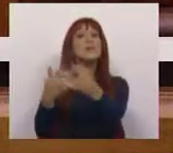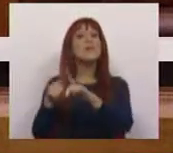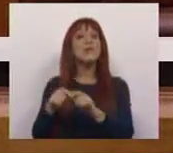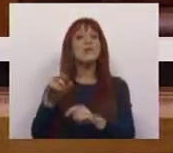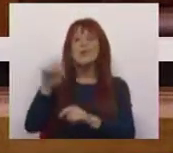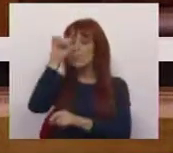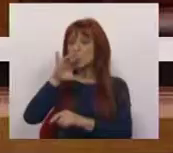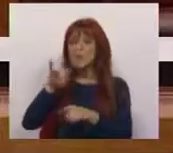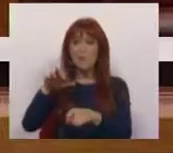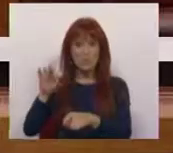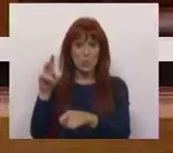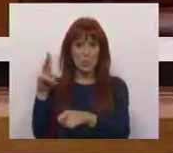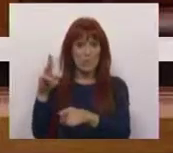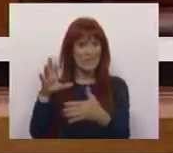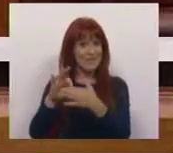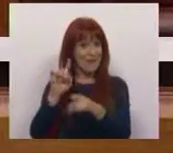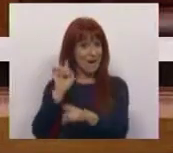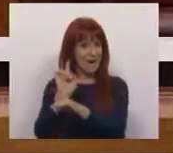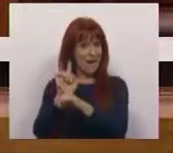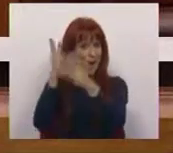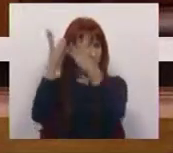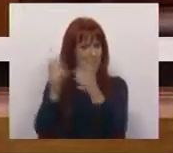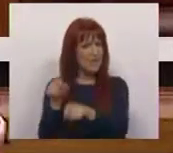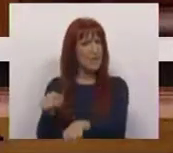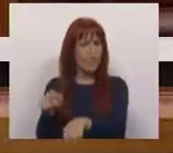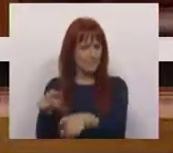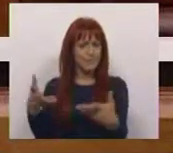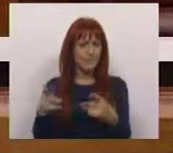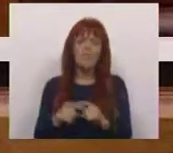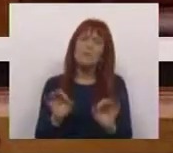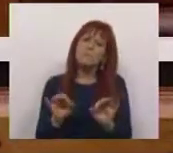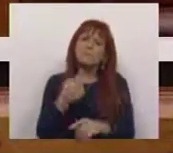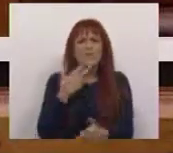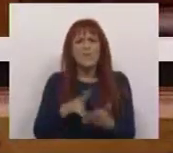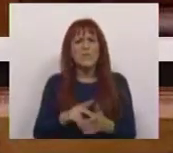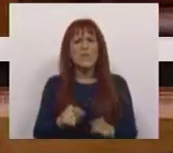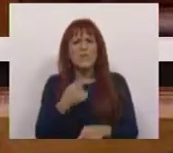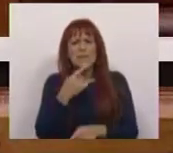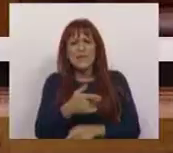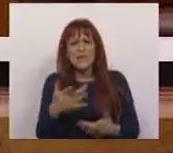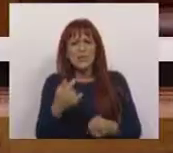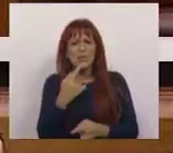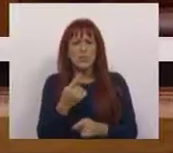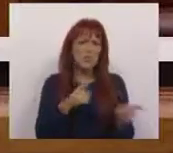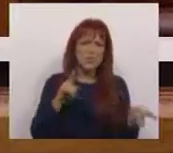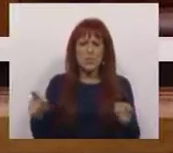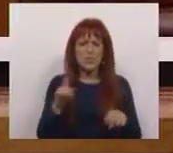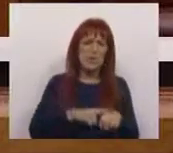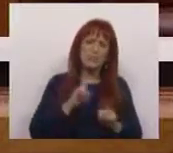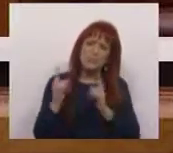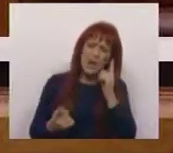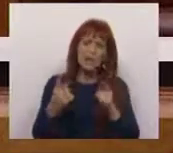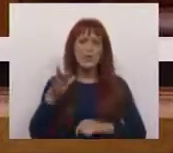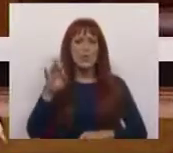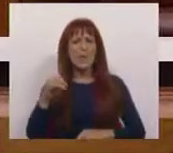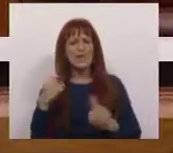dos ecologistas em relação a este orçamento. Em abono da verdade, importa referir que, num ou noutro momento,